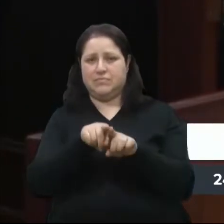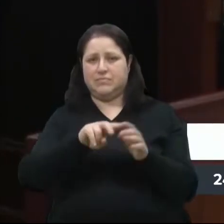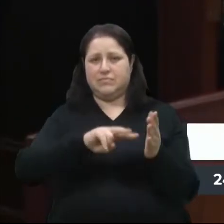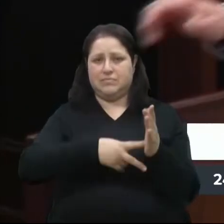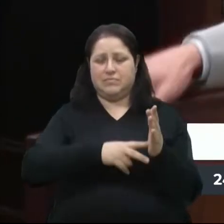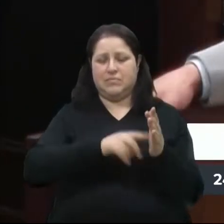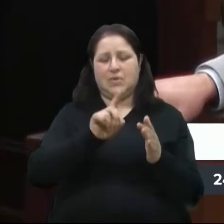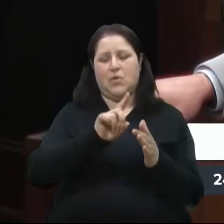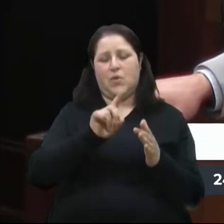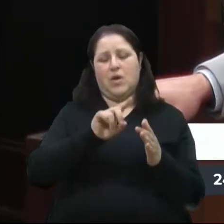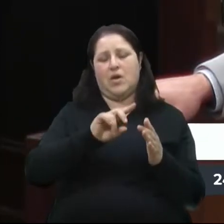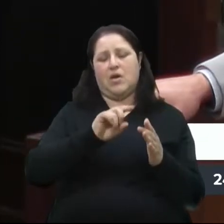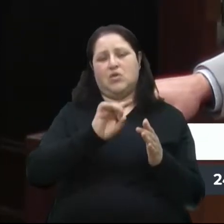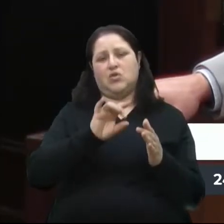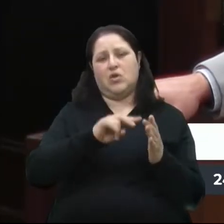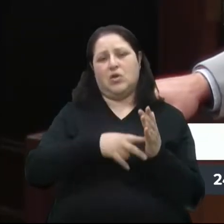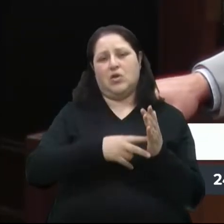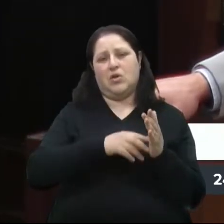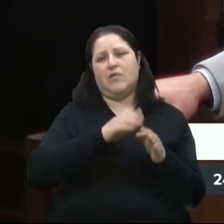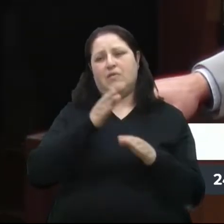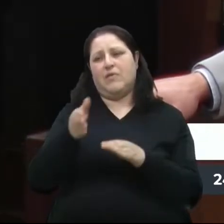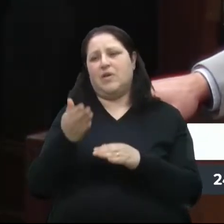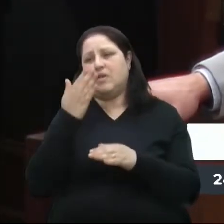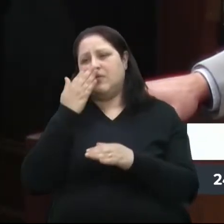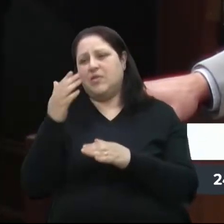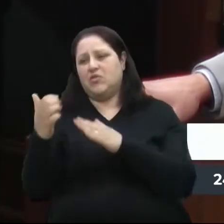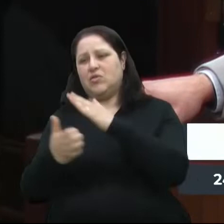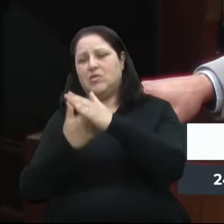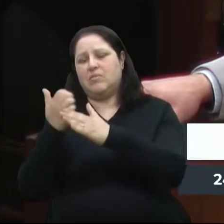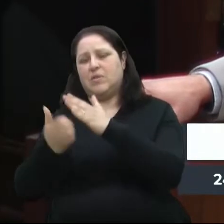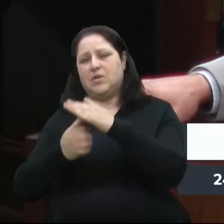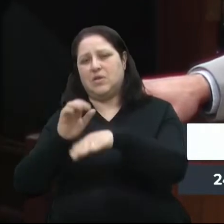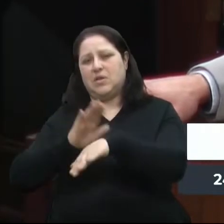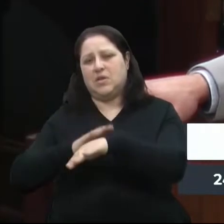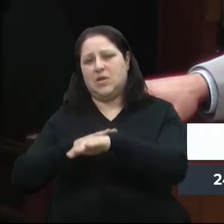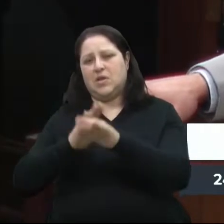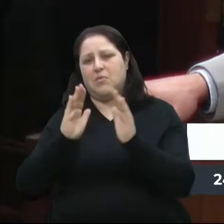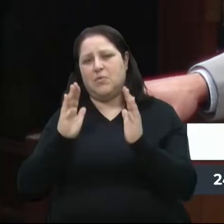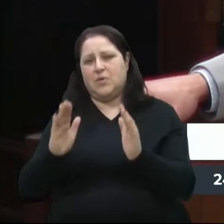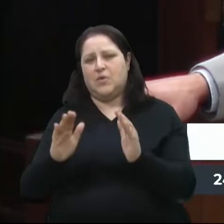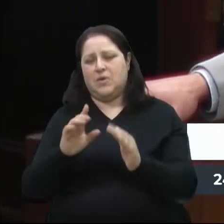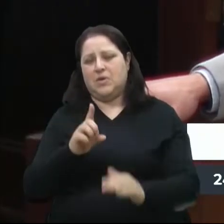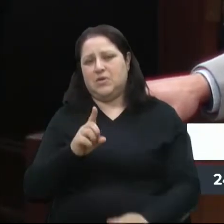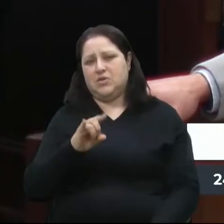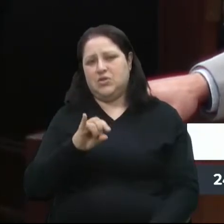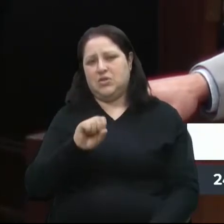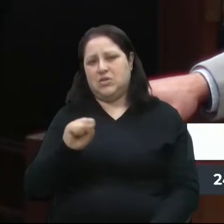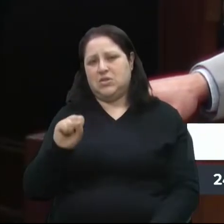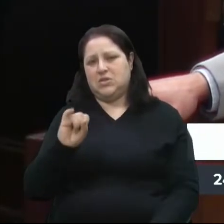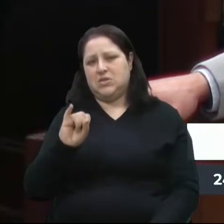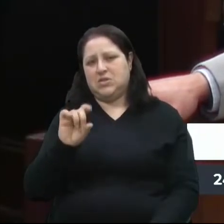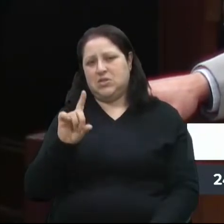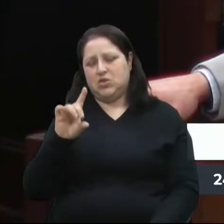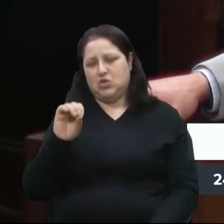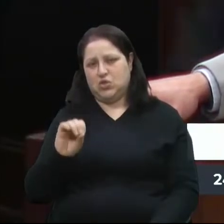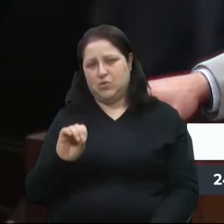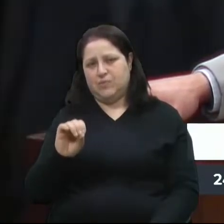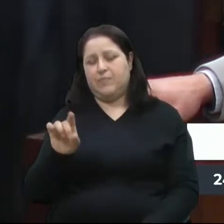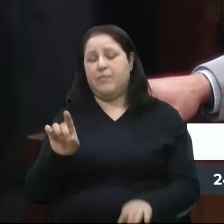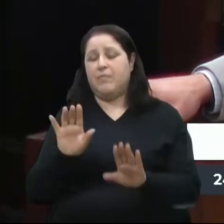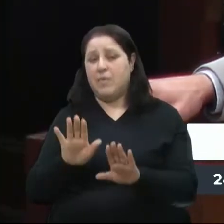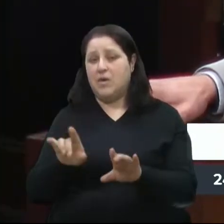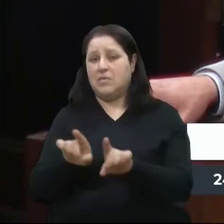para a frente de empresas em época de dissídio, mas nesses momentos graves que Caxias está